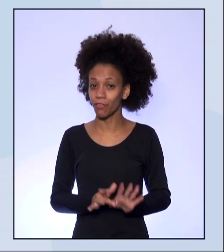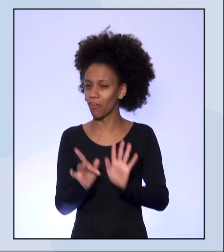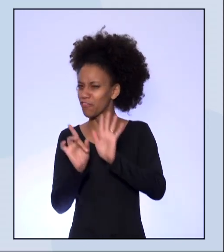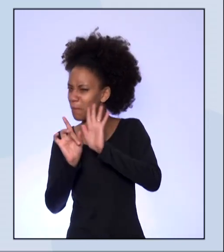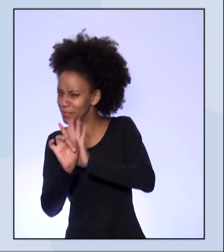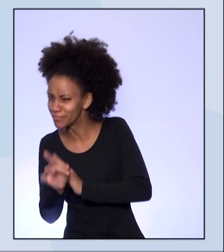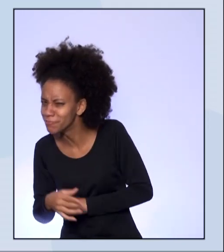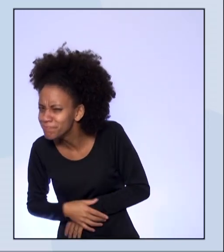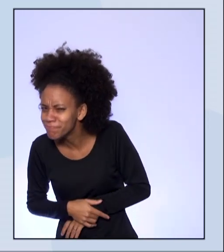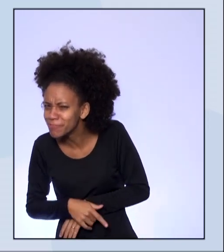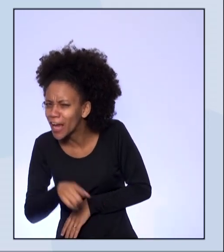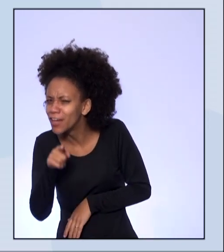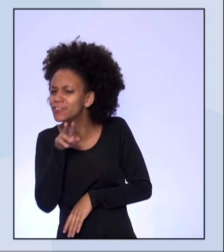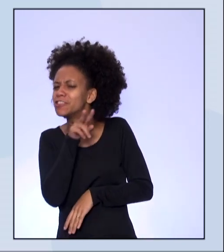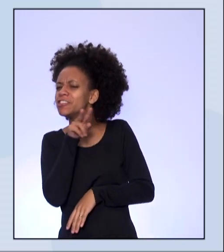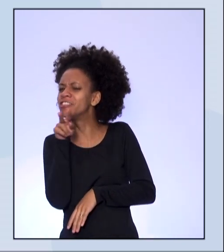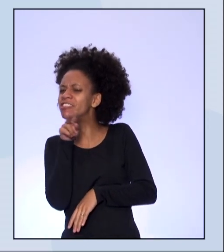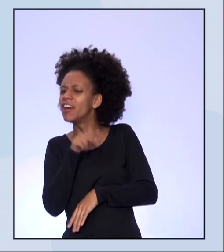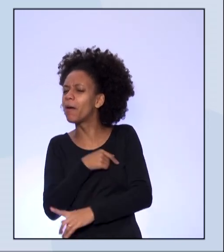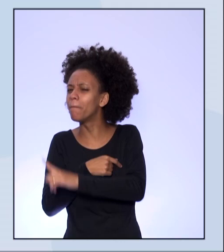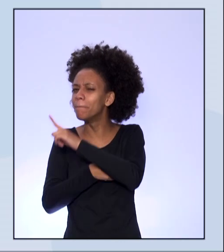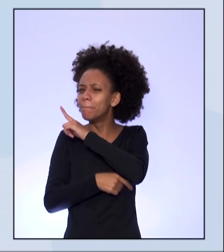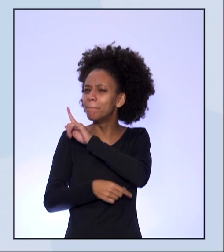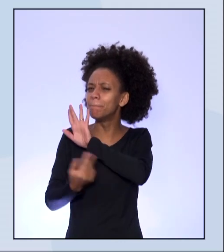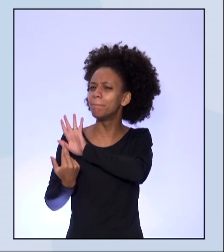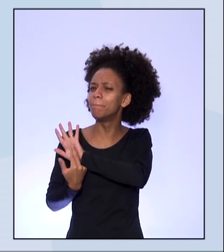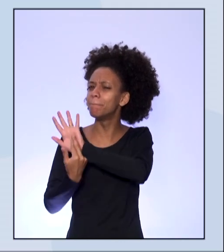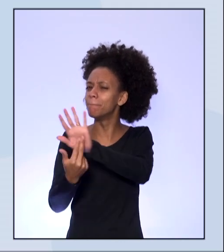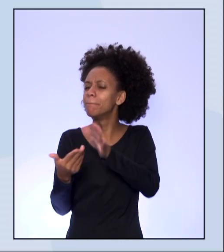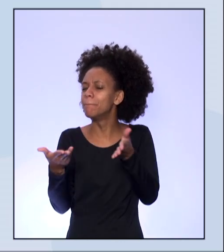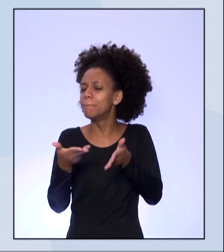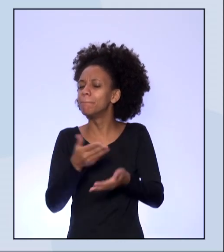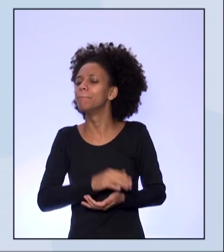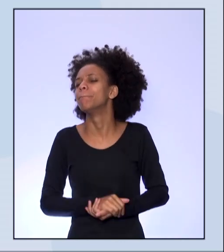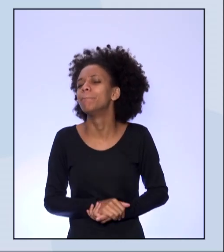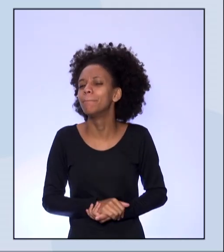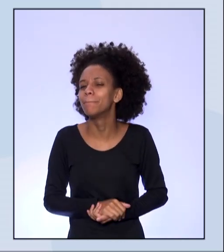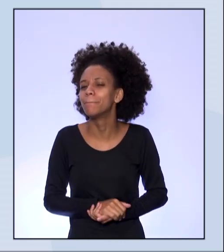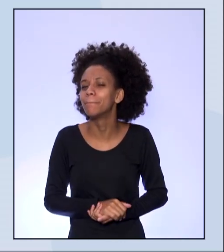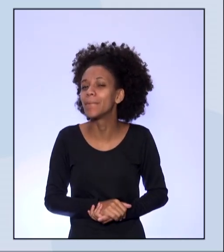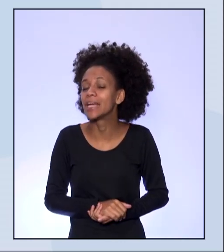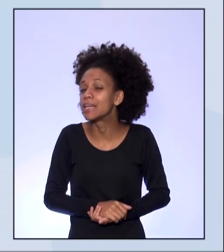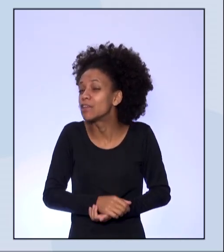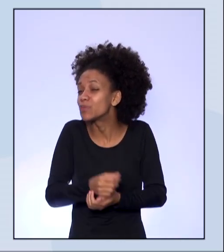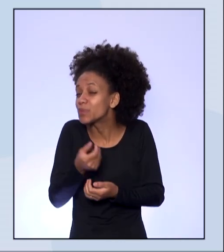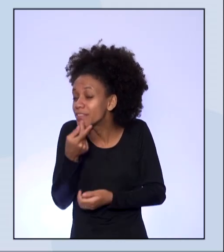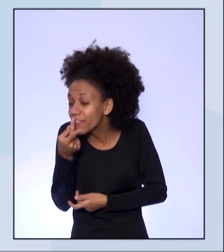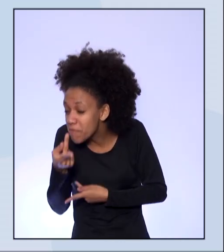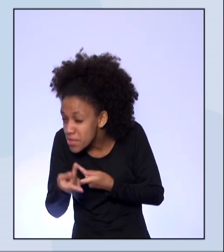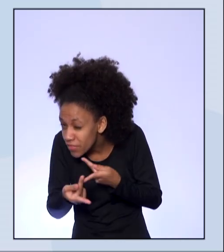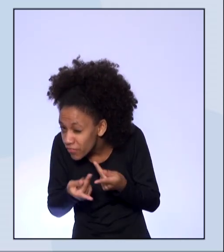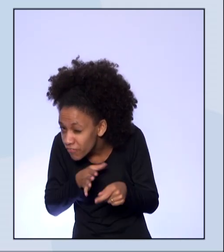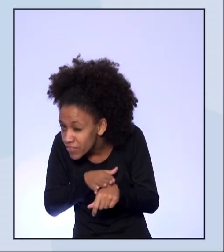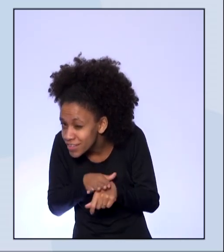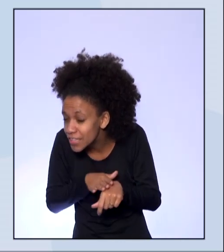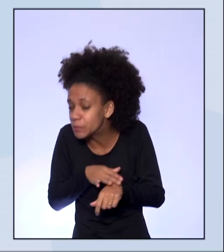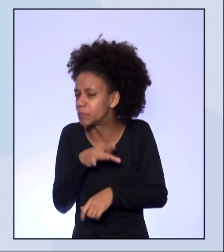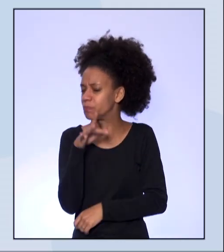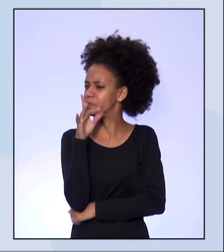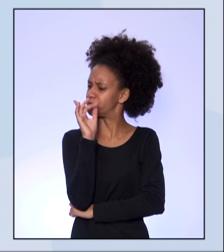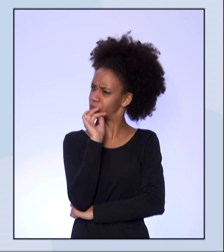que leitura você faz dos memes apresentados aqui? Do que estamos falando,